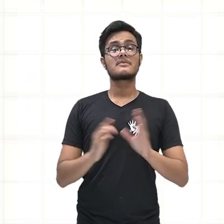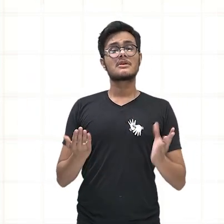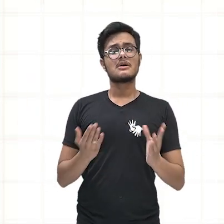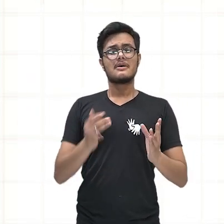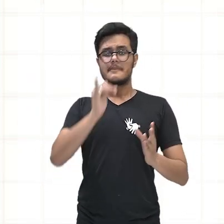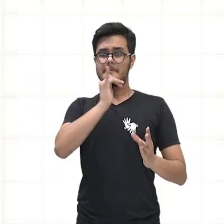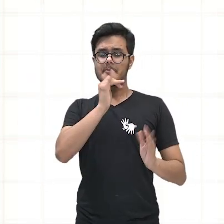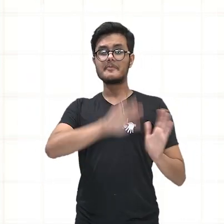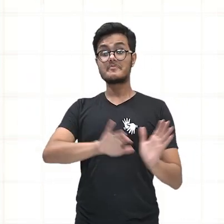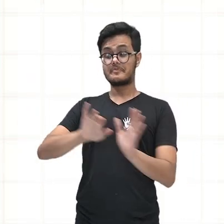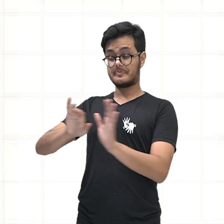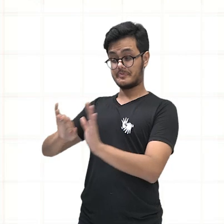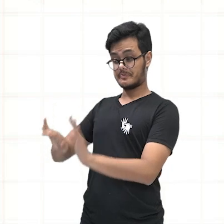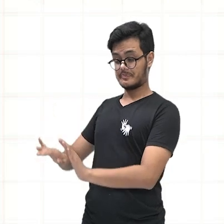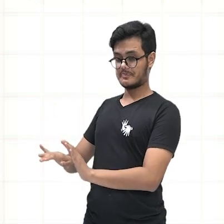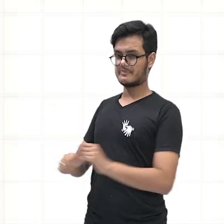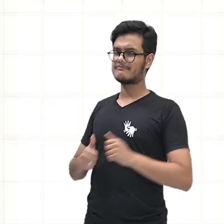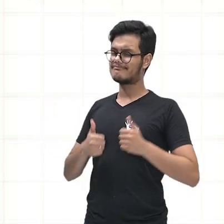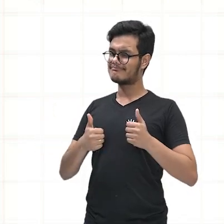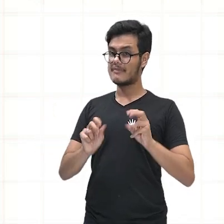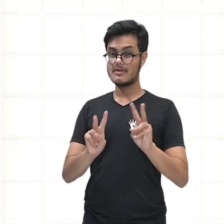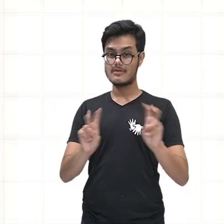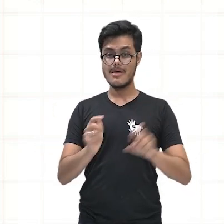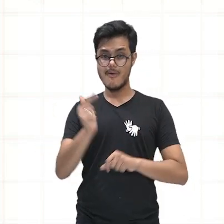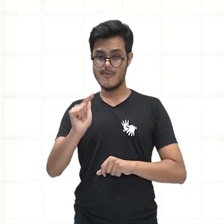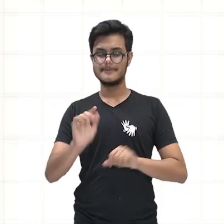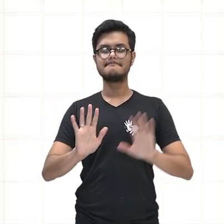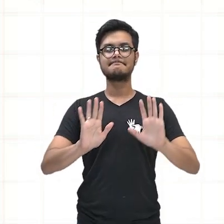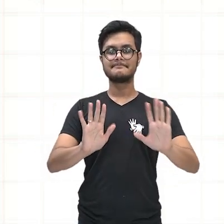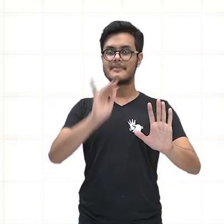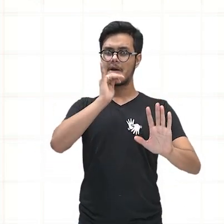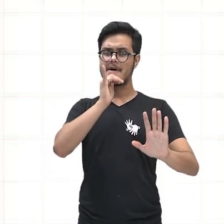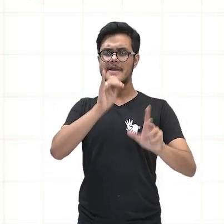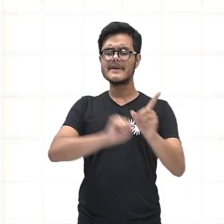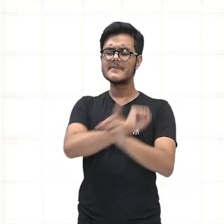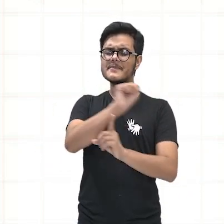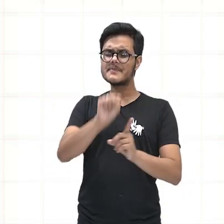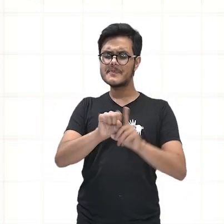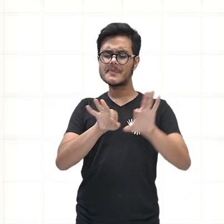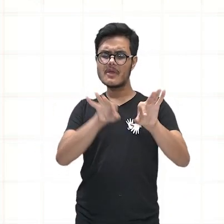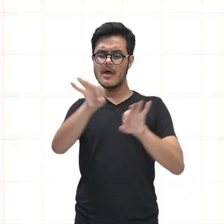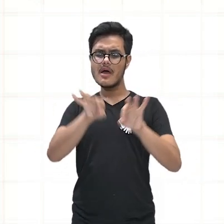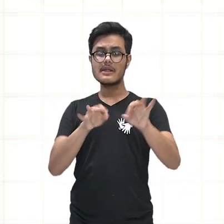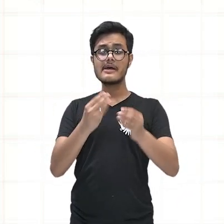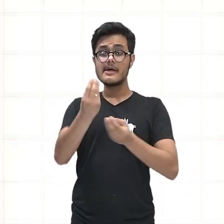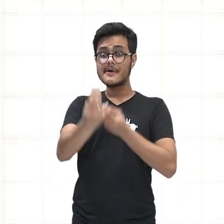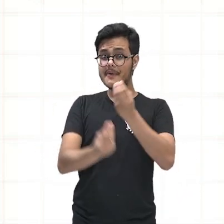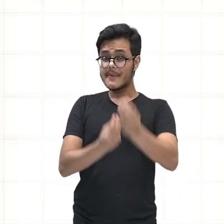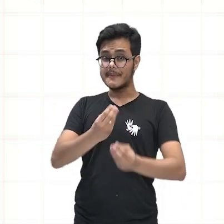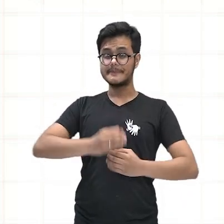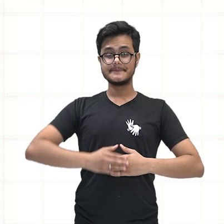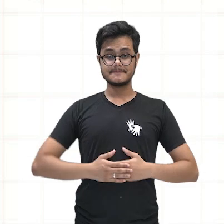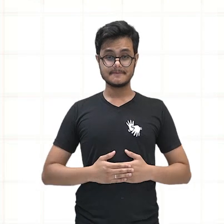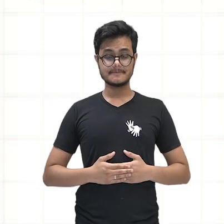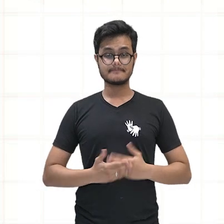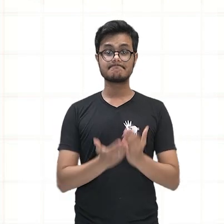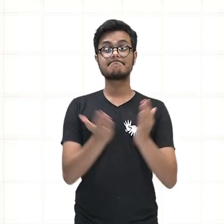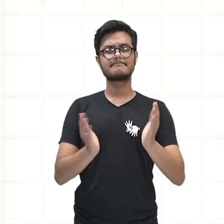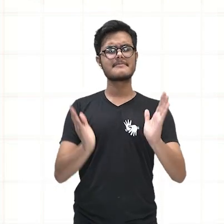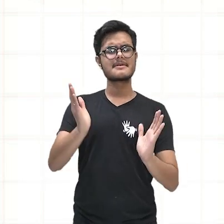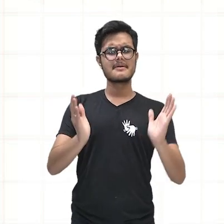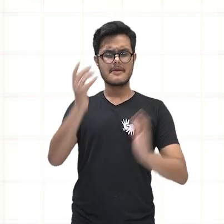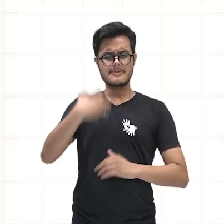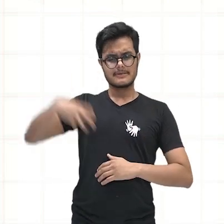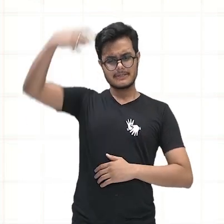sendo organizada da seguinte maneira Olha só vamos ter aí durante a monarquia a